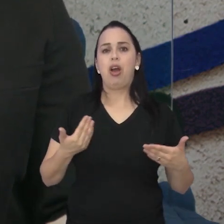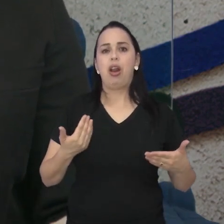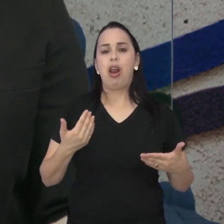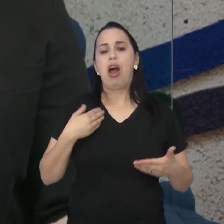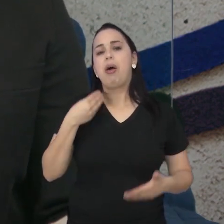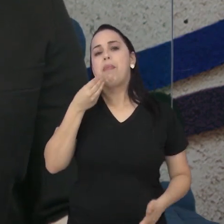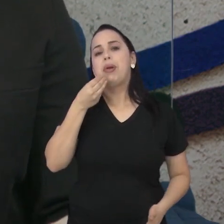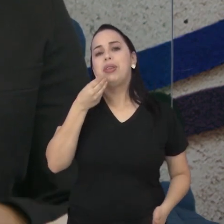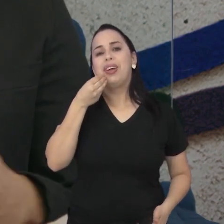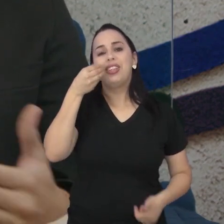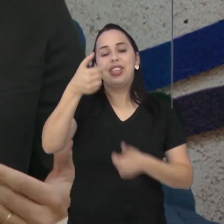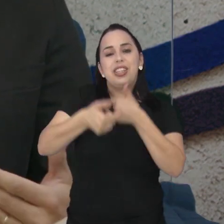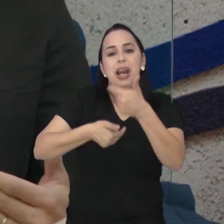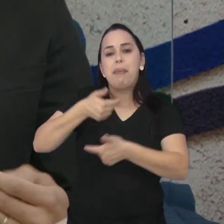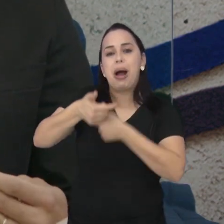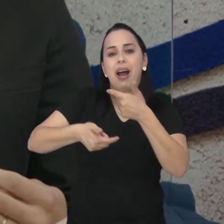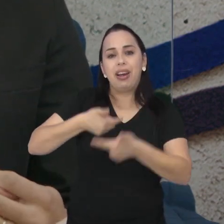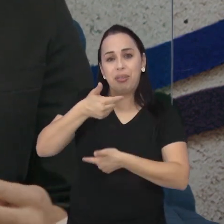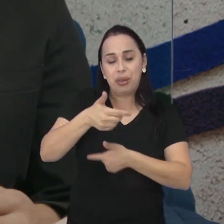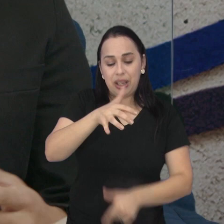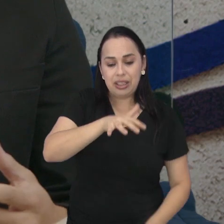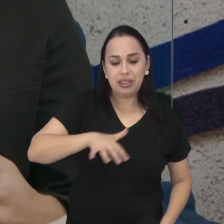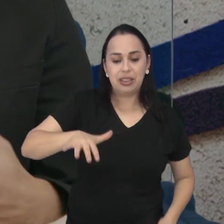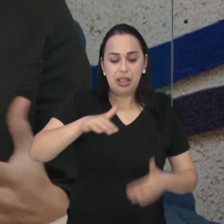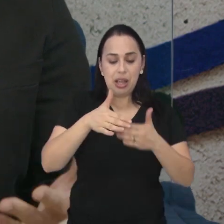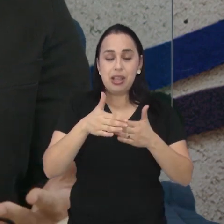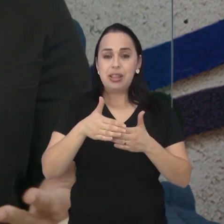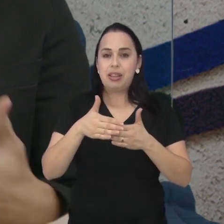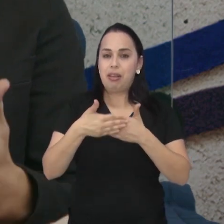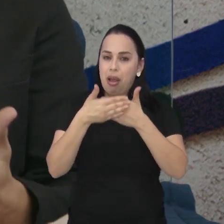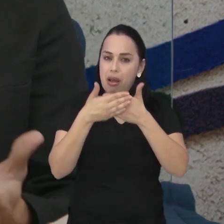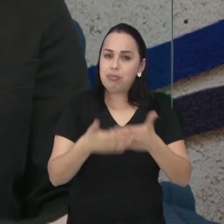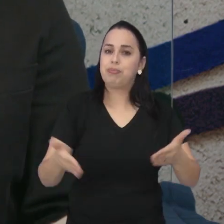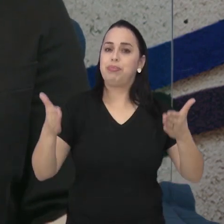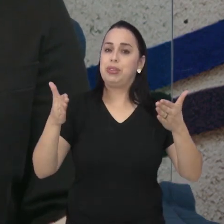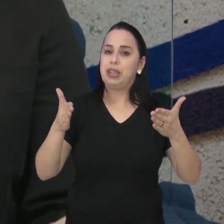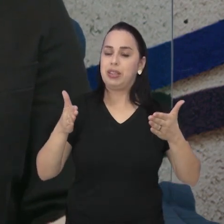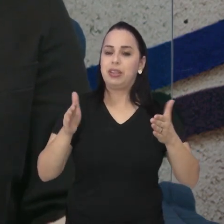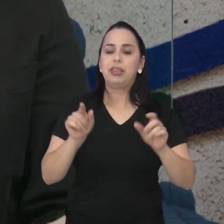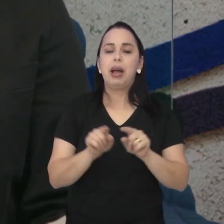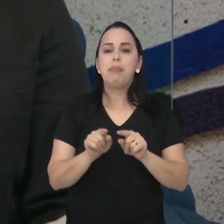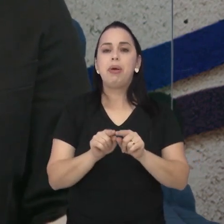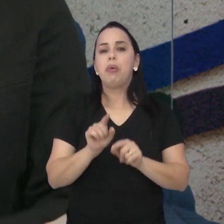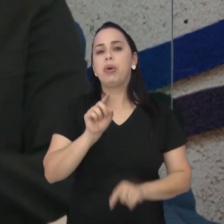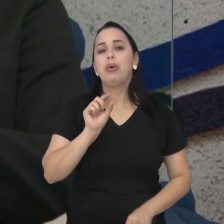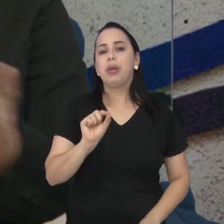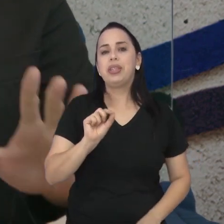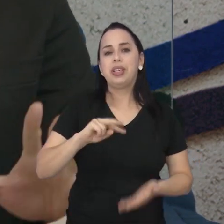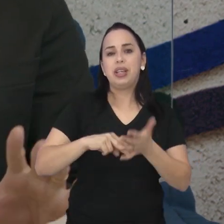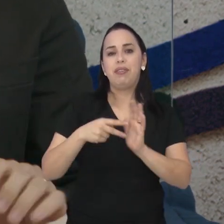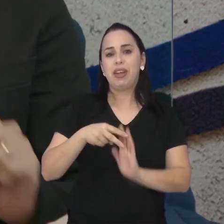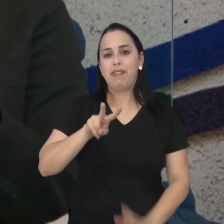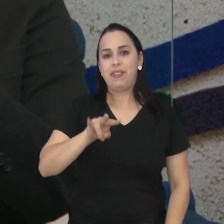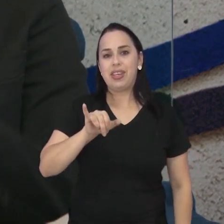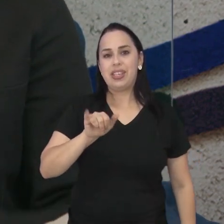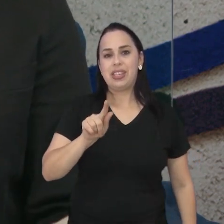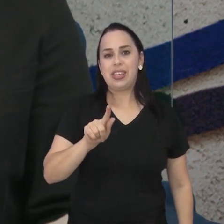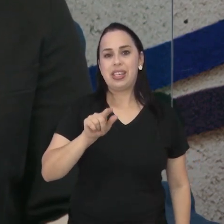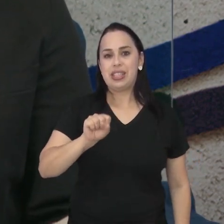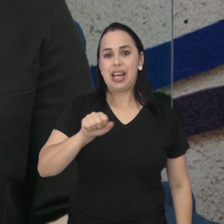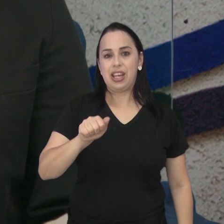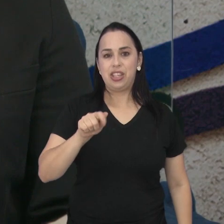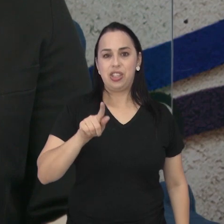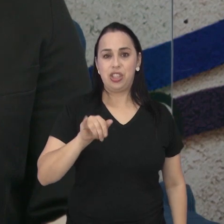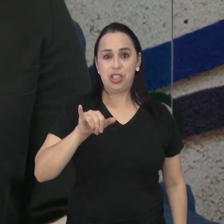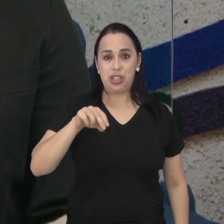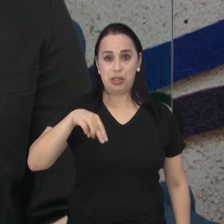gente vai discutir sobre as oportunidades de emprego que a micropigmentação oferece e também o que é visagismo no próximo